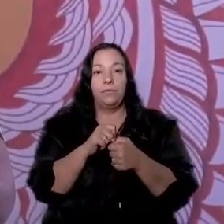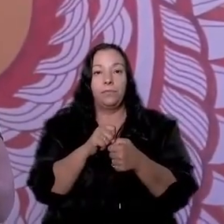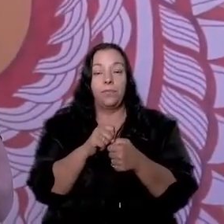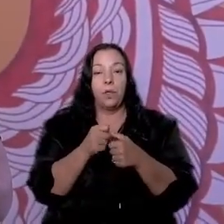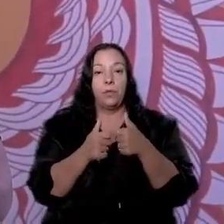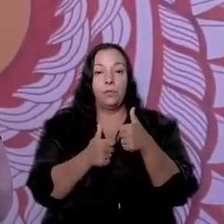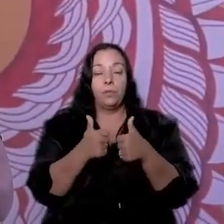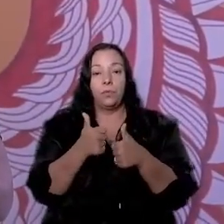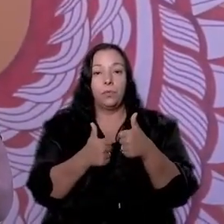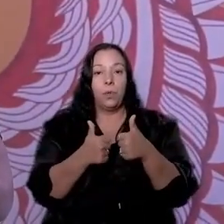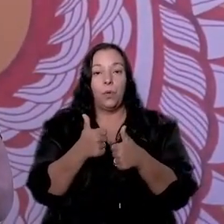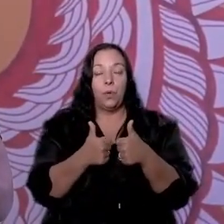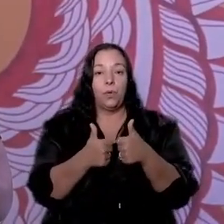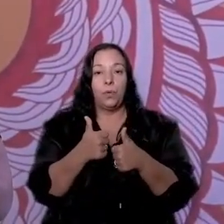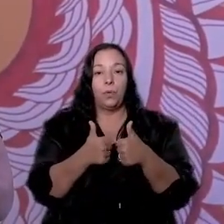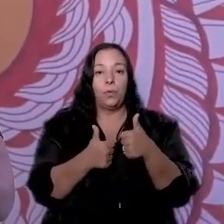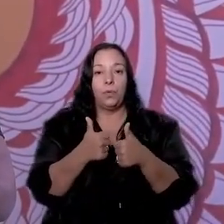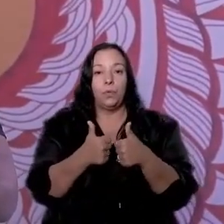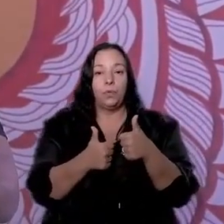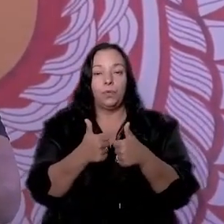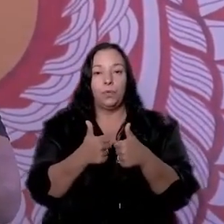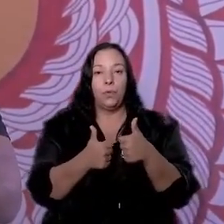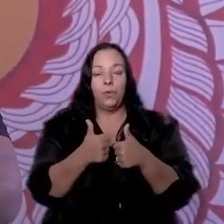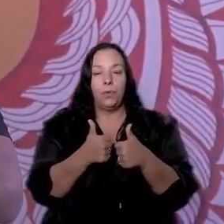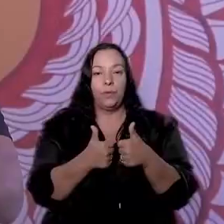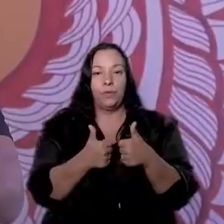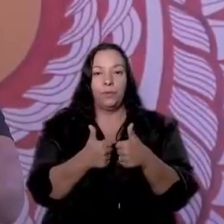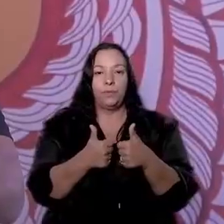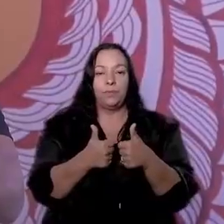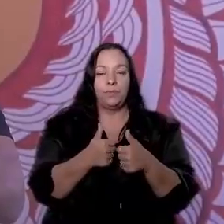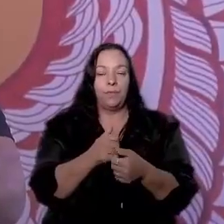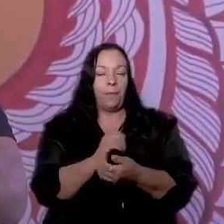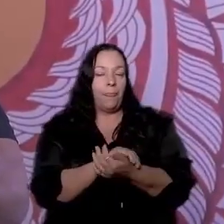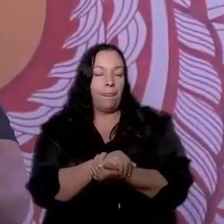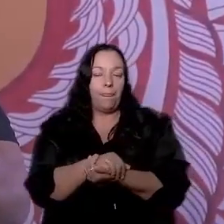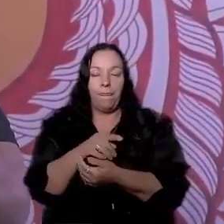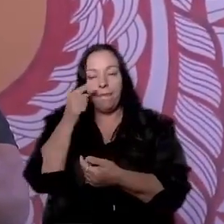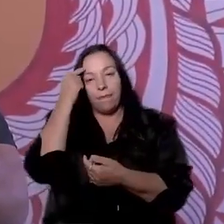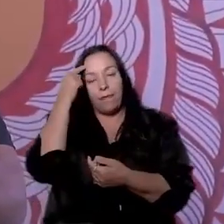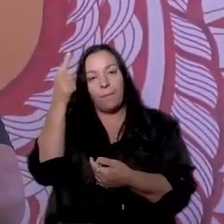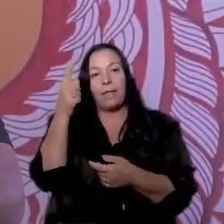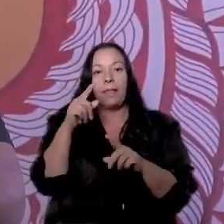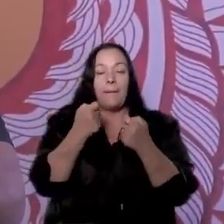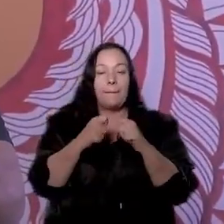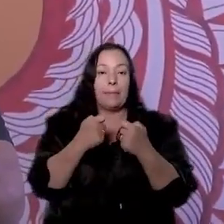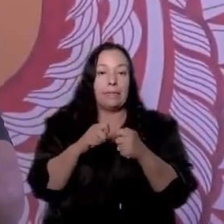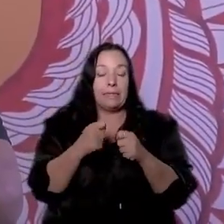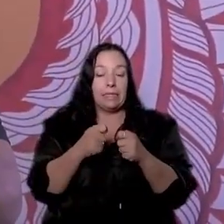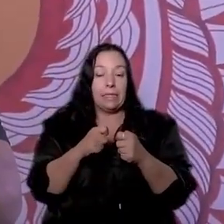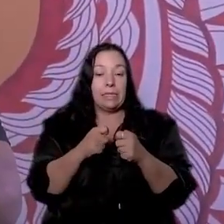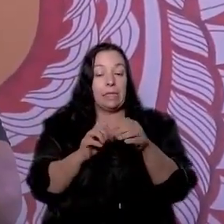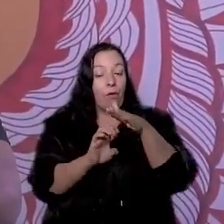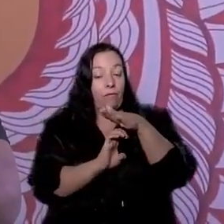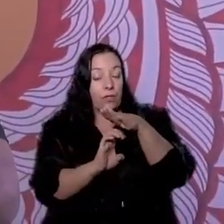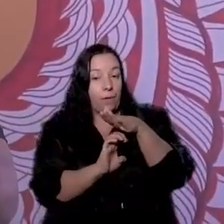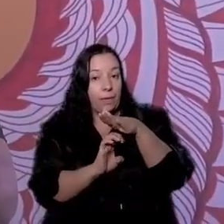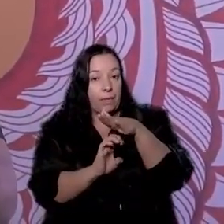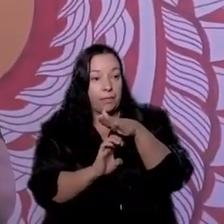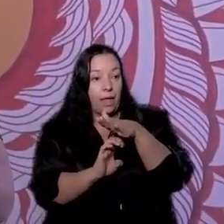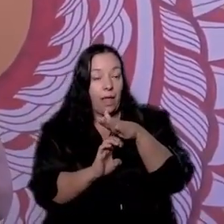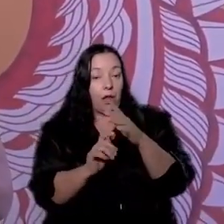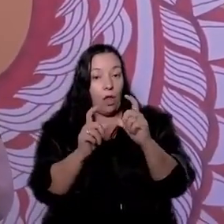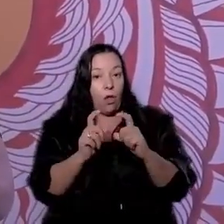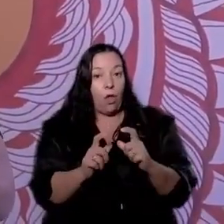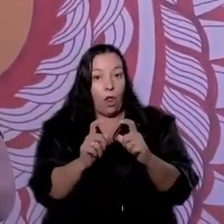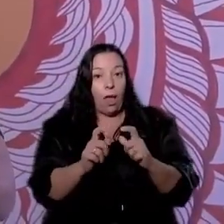um jogo, eu costumo dizer, um jogo de sedução. Você tem uma ideia, você precisa convencer o empresário a